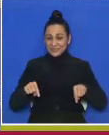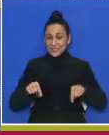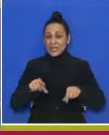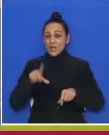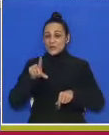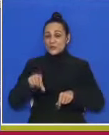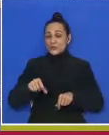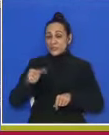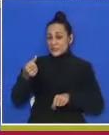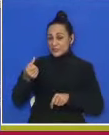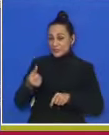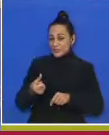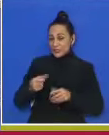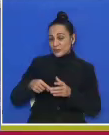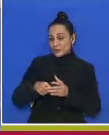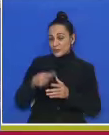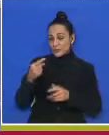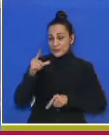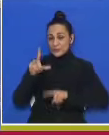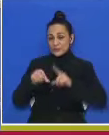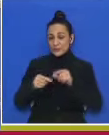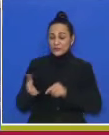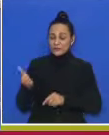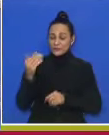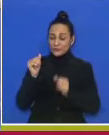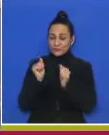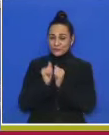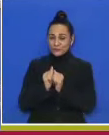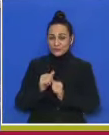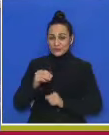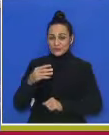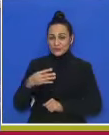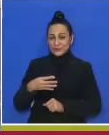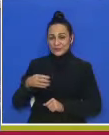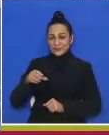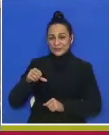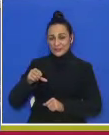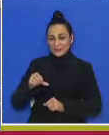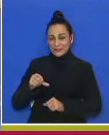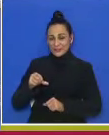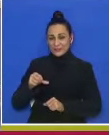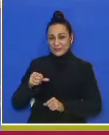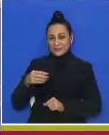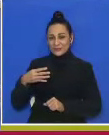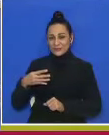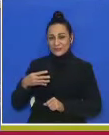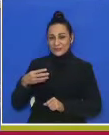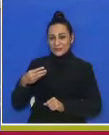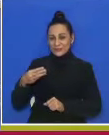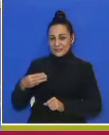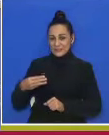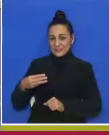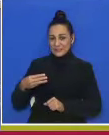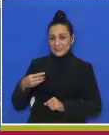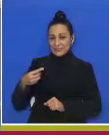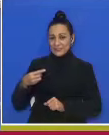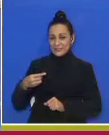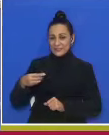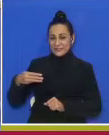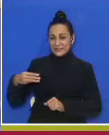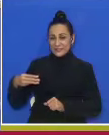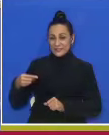As seis dezenas sorteadas no primeiro sorteio da dupla Sena. Confira comigo. 49, 43,